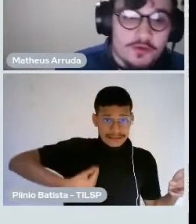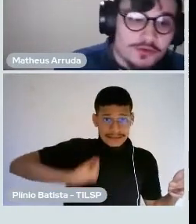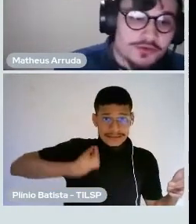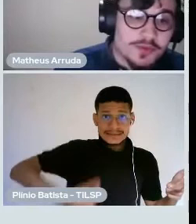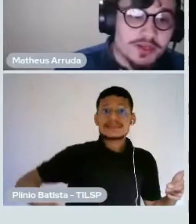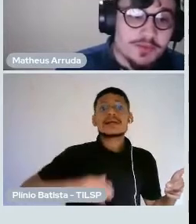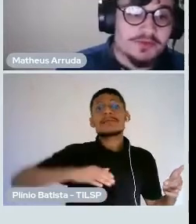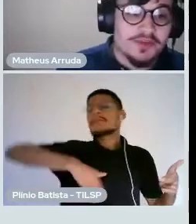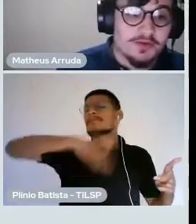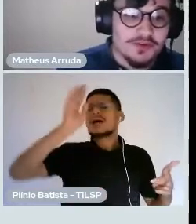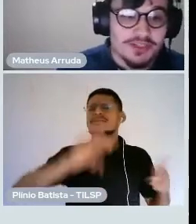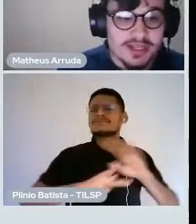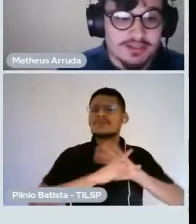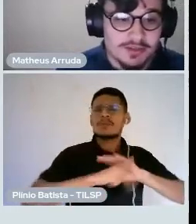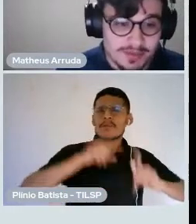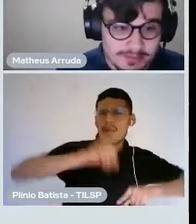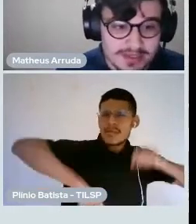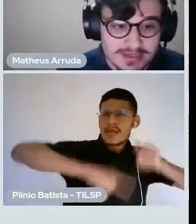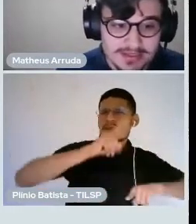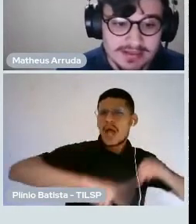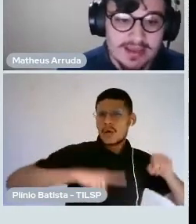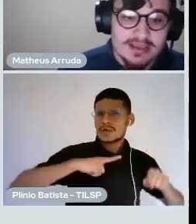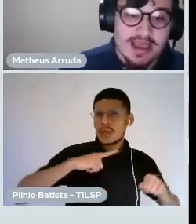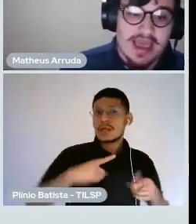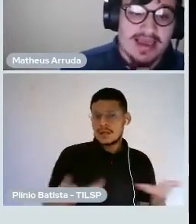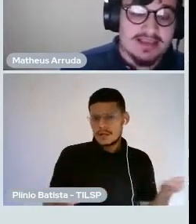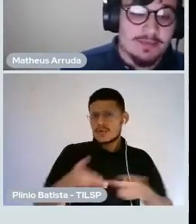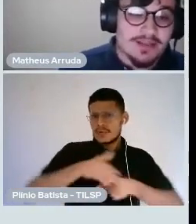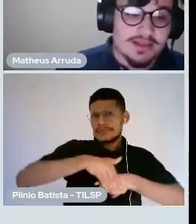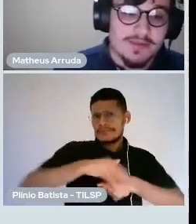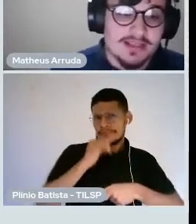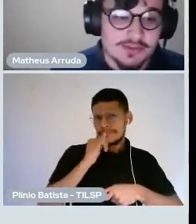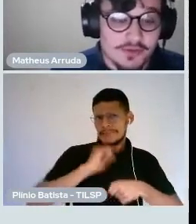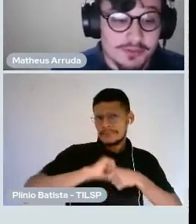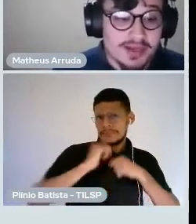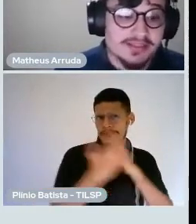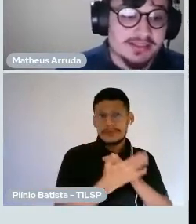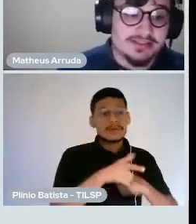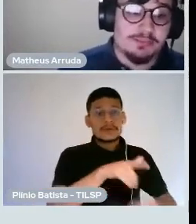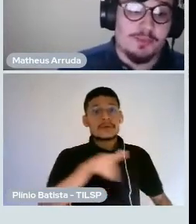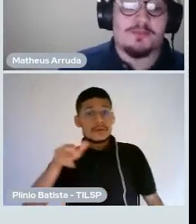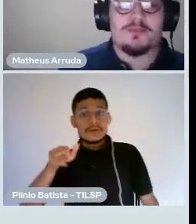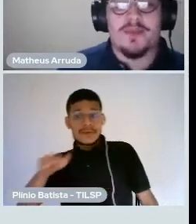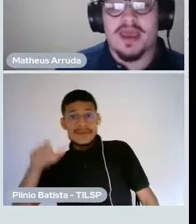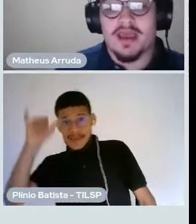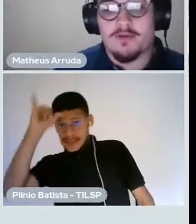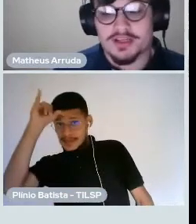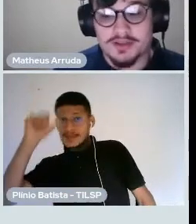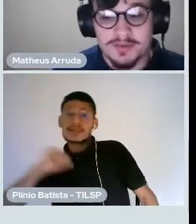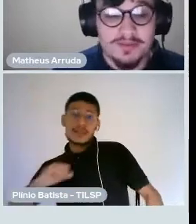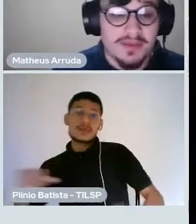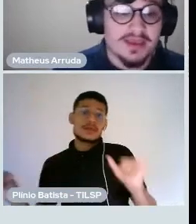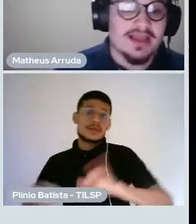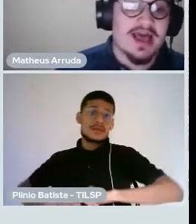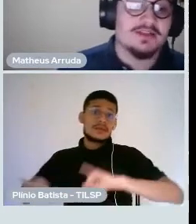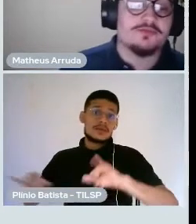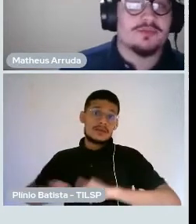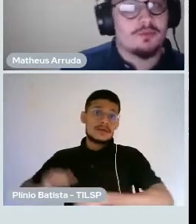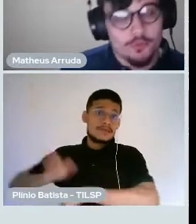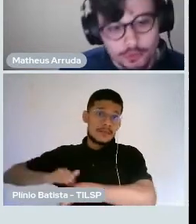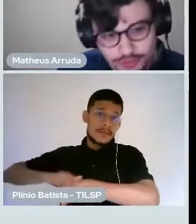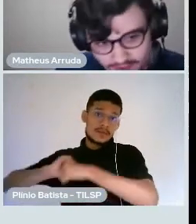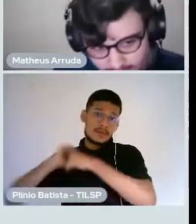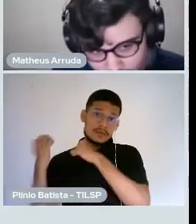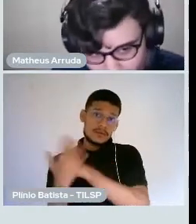questão de recursos, como a gente pode ver hoje na questão da pandemia, né? A Índia, por exemplo, ela está sofrendo bastante com a questão da pandemia,